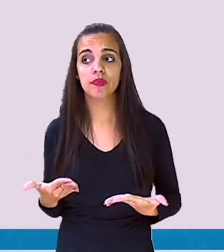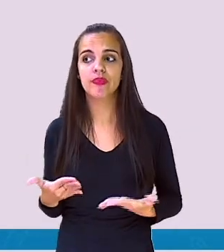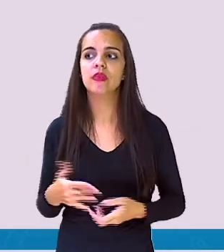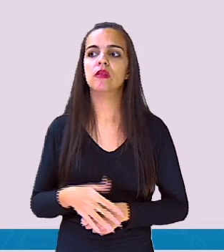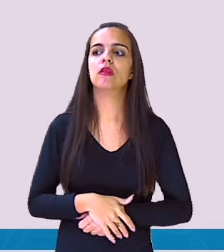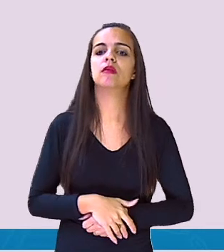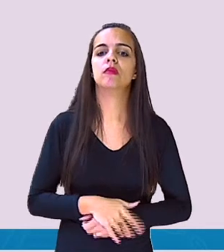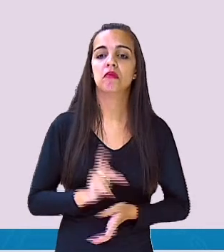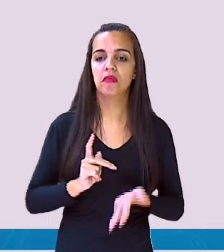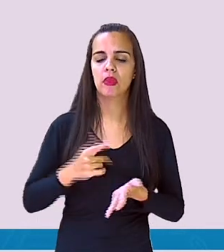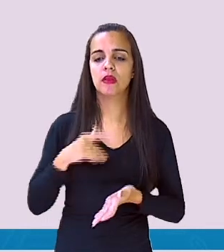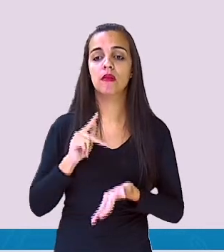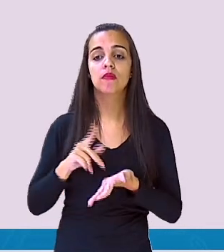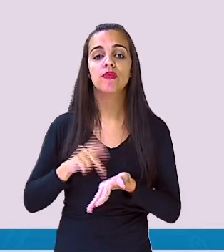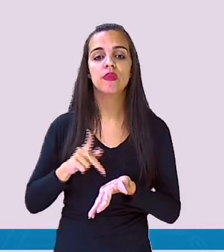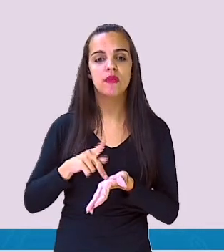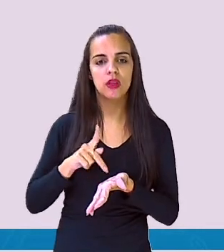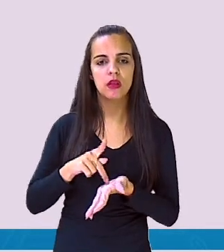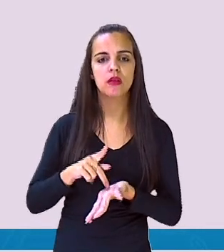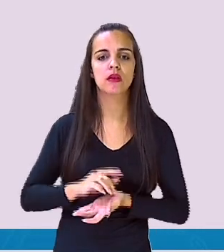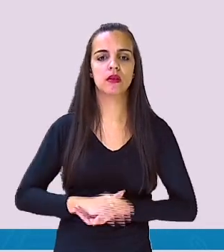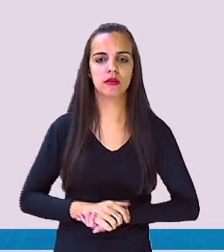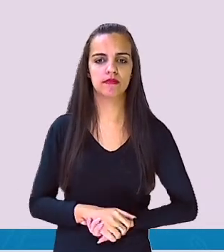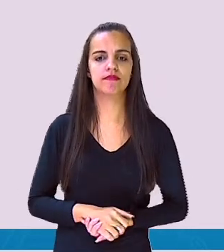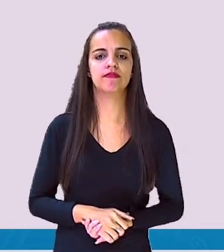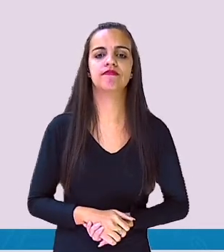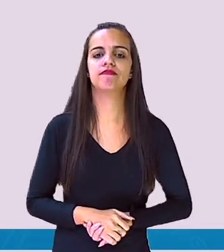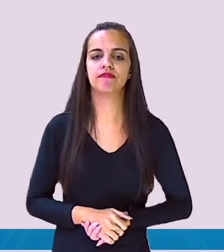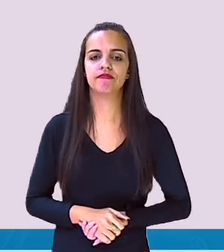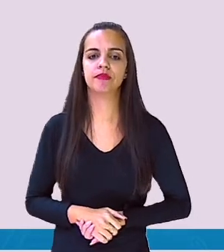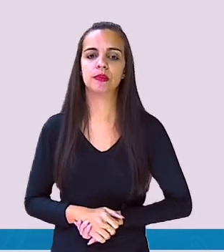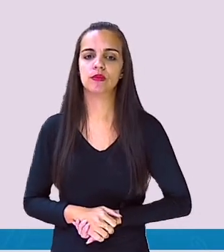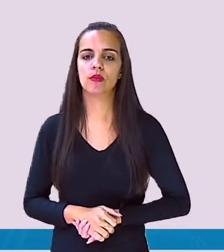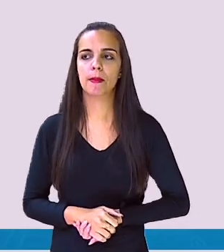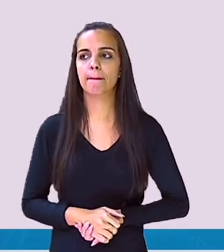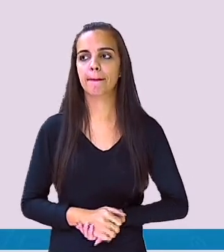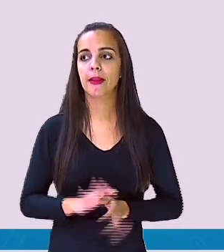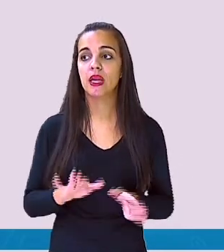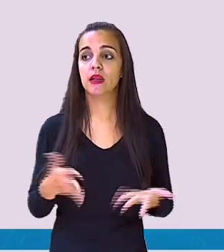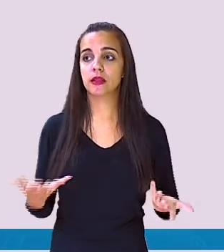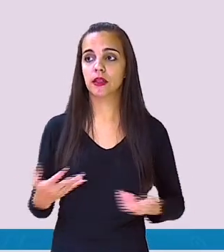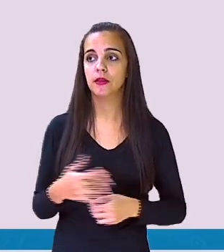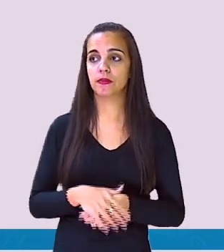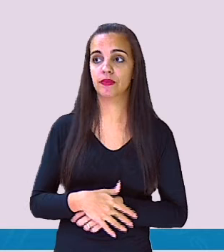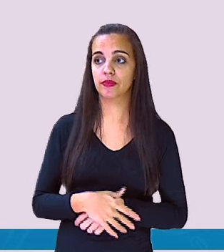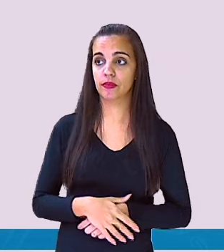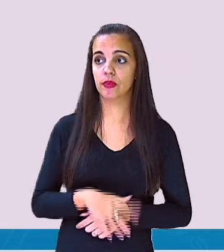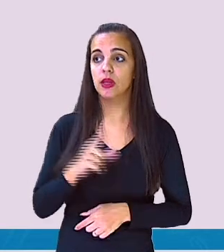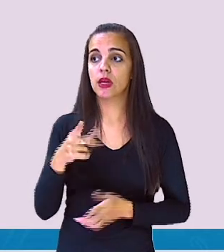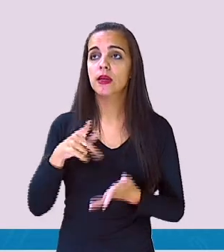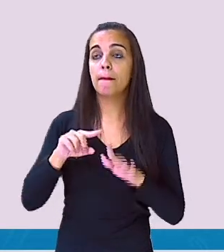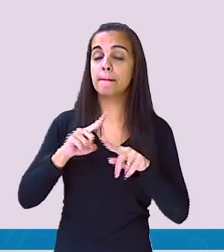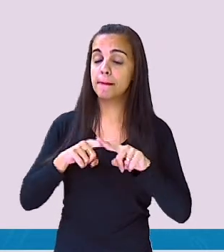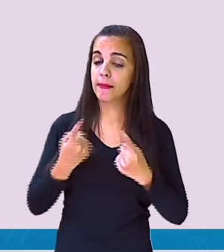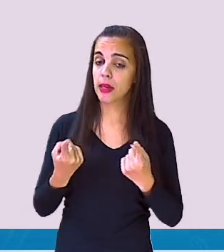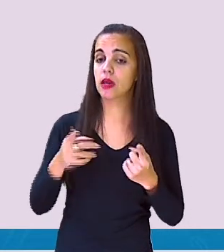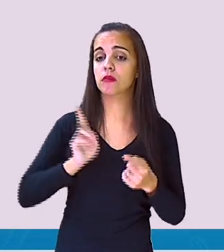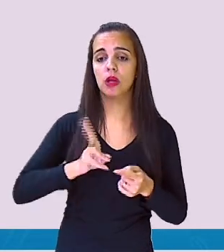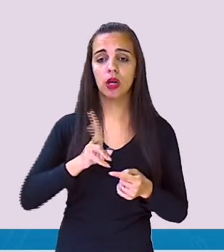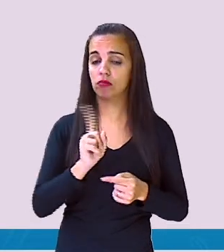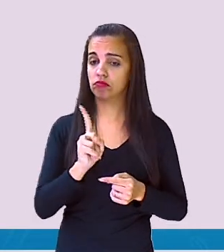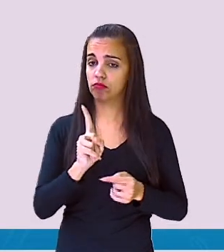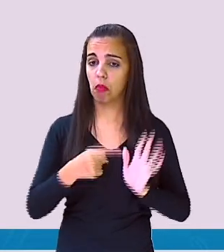Isso mesmo, verdadeiro. Ele também é um sujeito determinado E mesmo que ele não apareça, que ele está